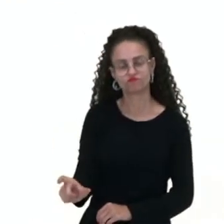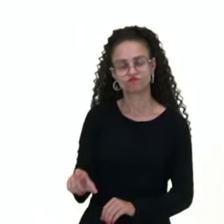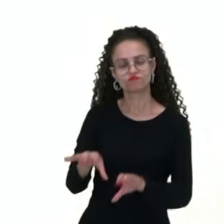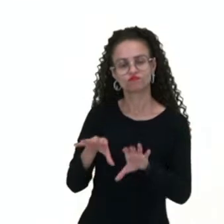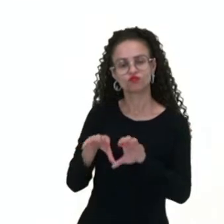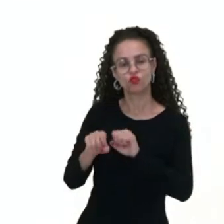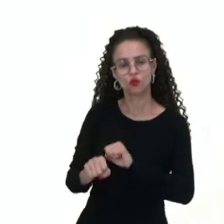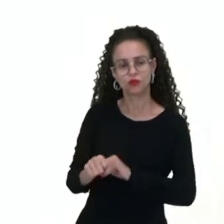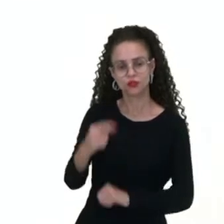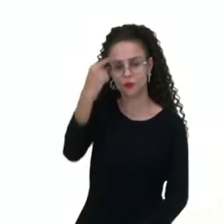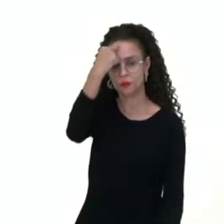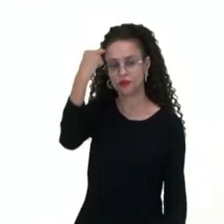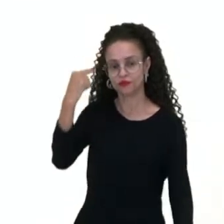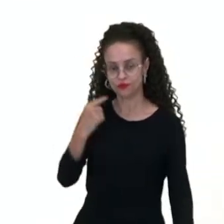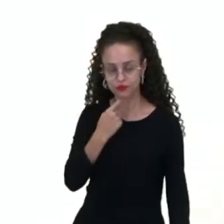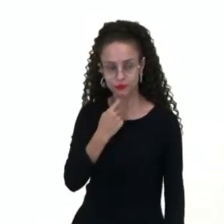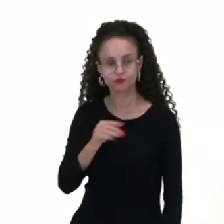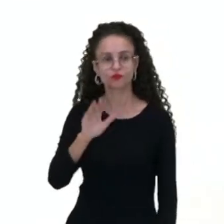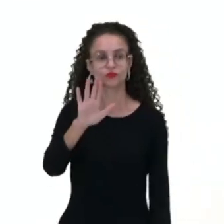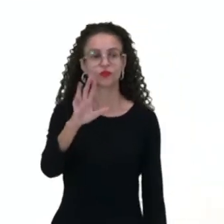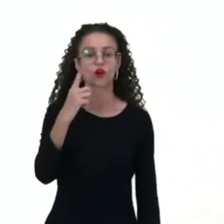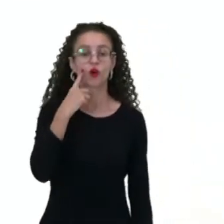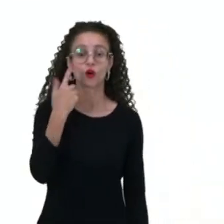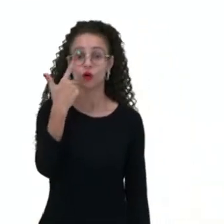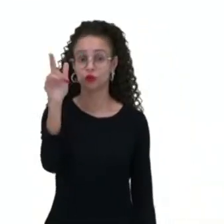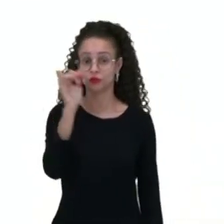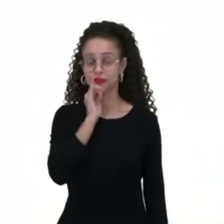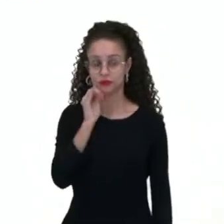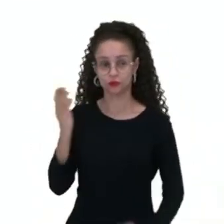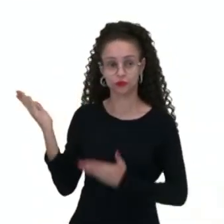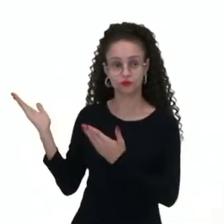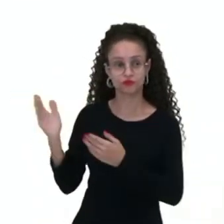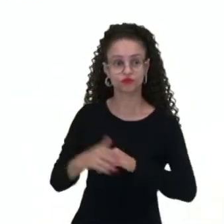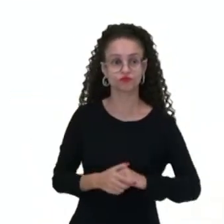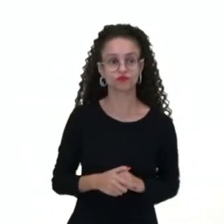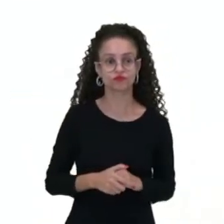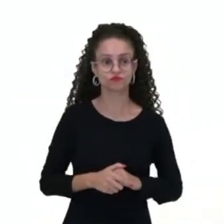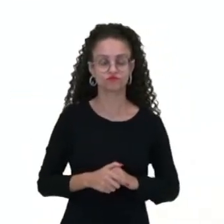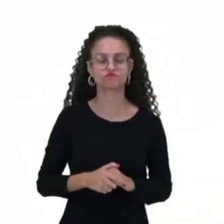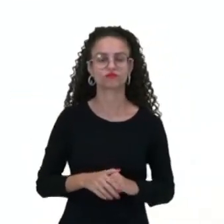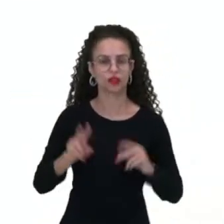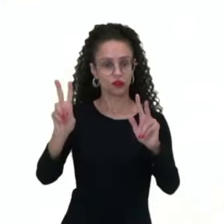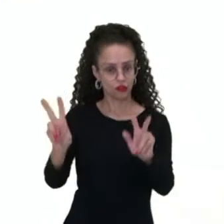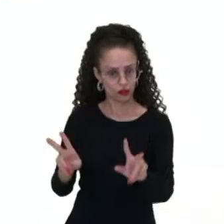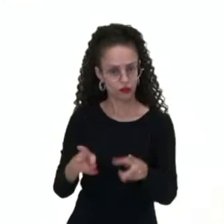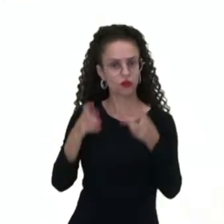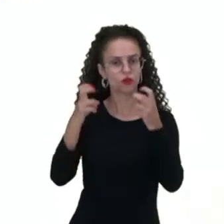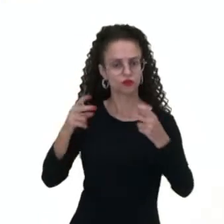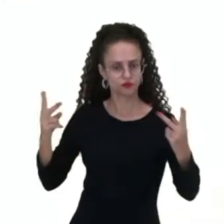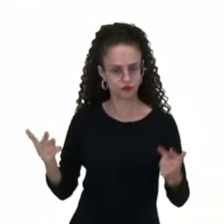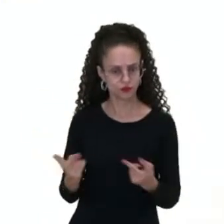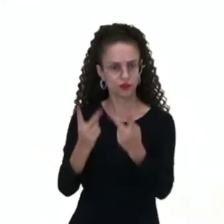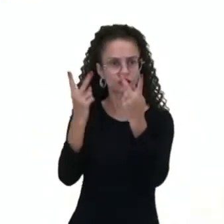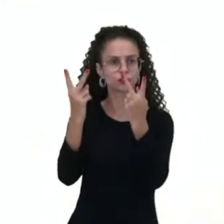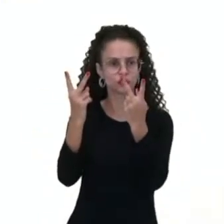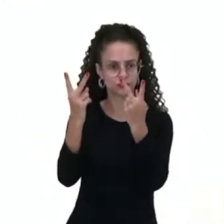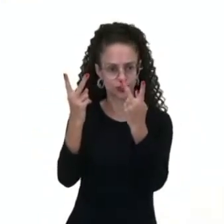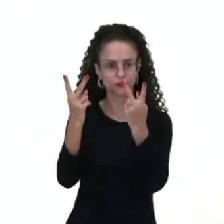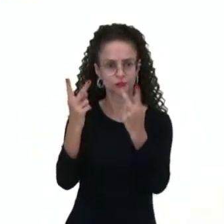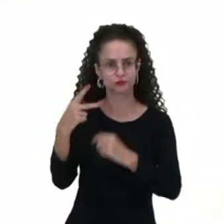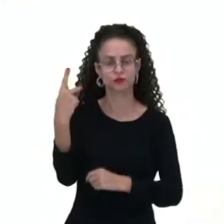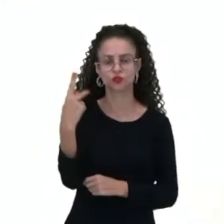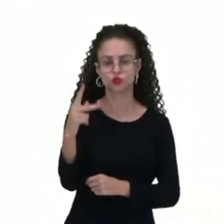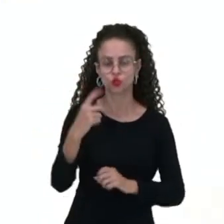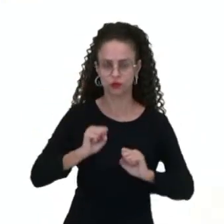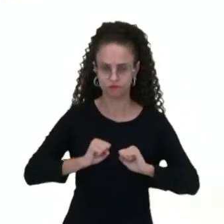personalidade. Mais alguns outros exemplos, galerinha do 6º ano. Ver reconhecidos e valorizados o mérito, a